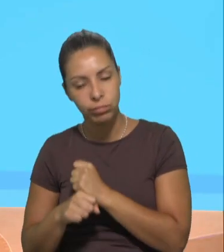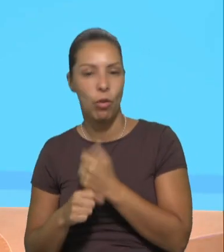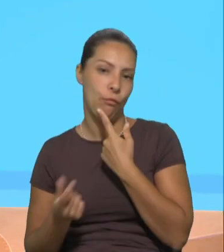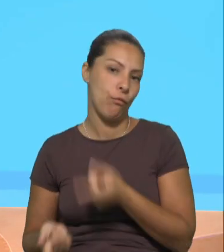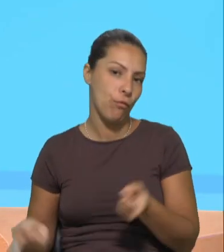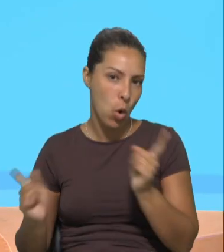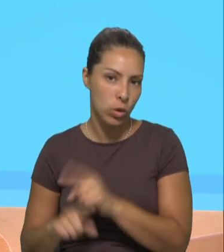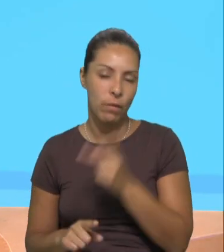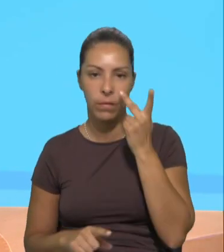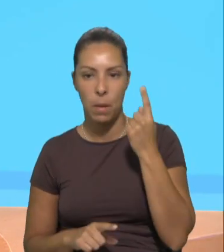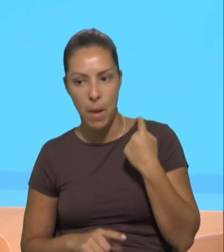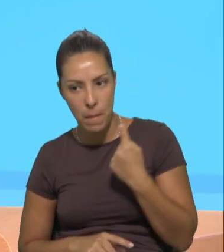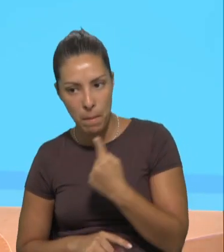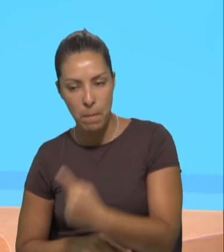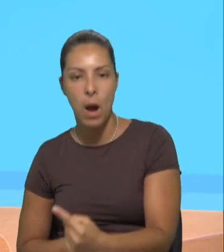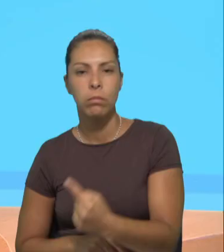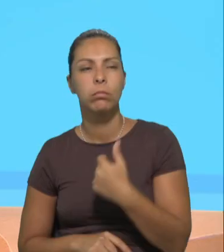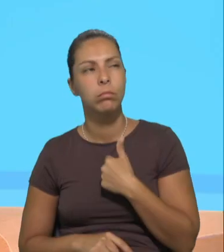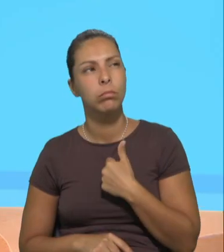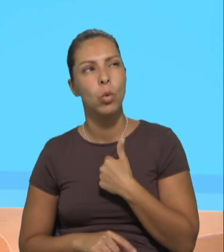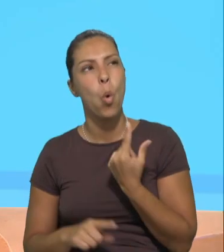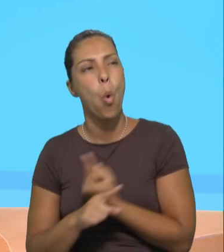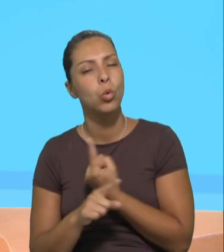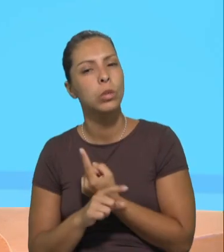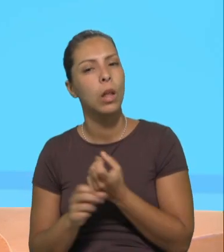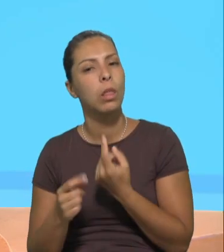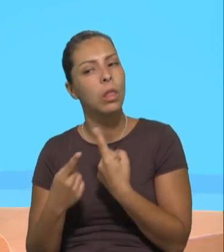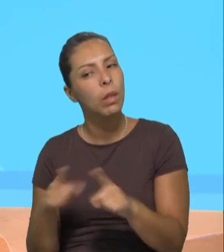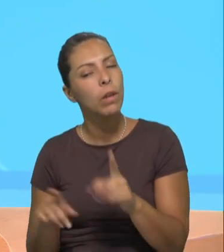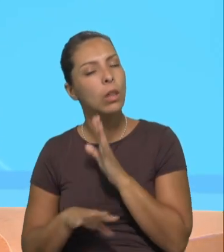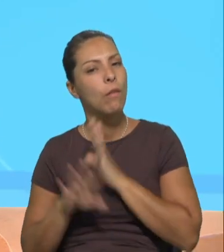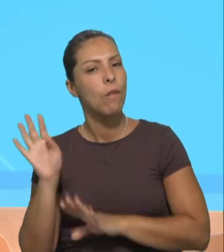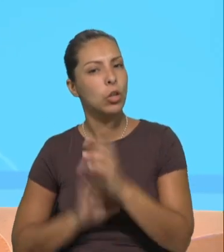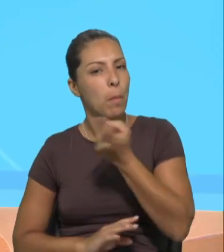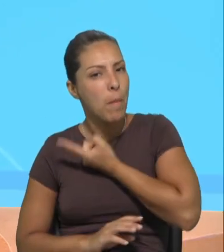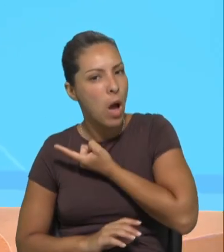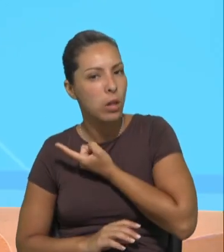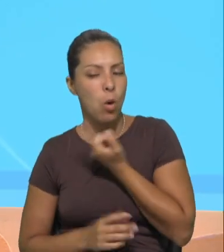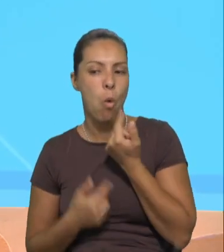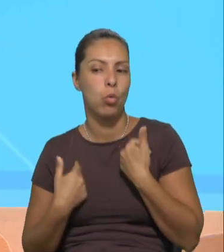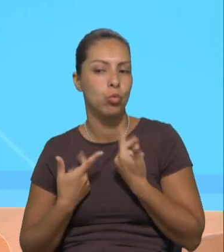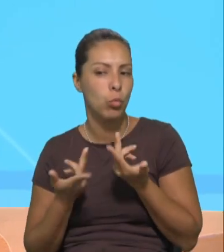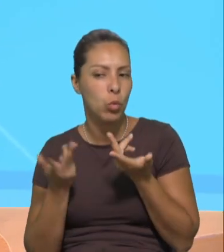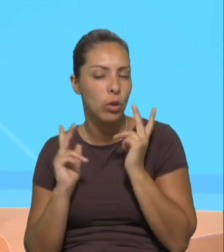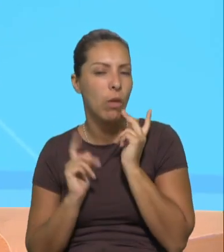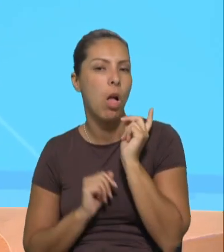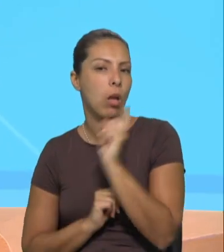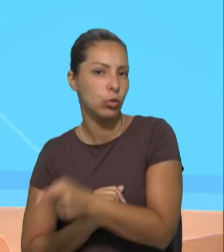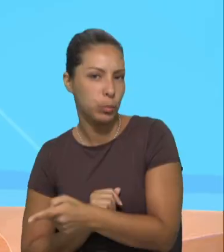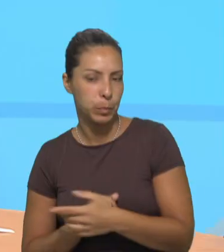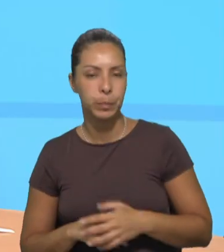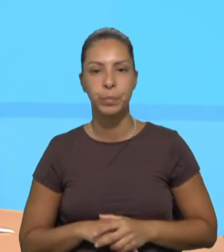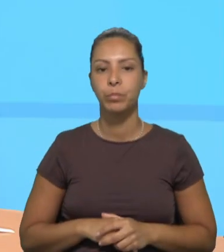que novidades tenho que introduzir, que diferenças tenho que estar disponível para ser capaz de fazer. Fica